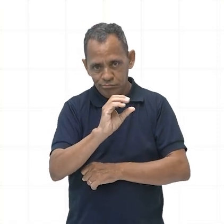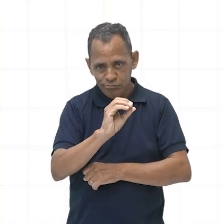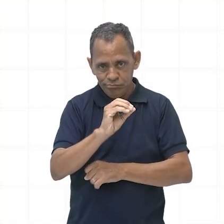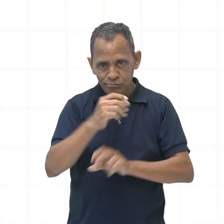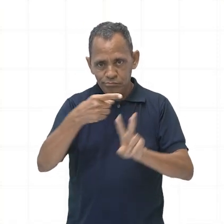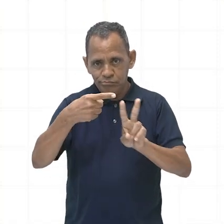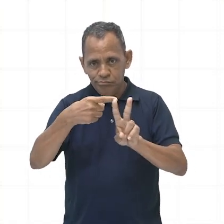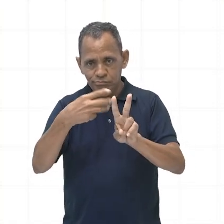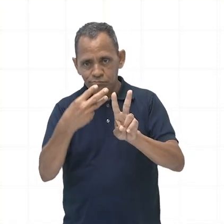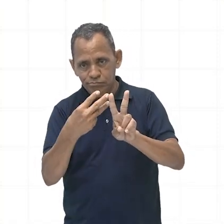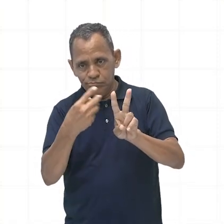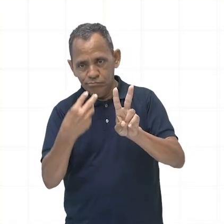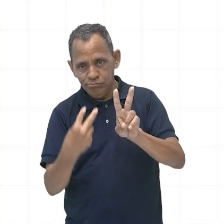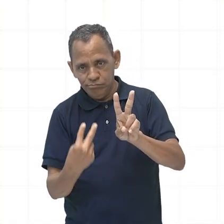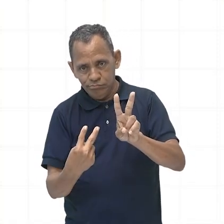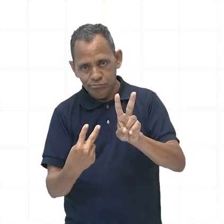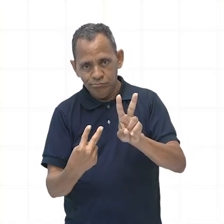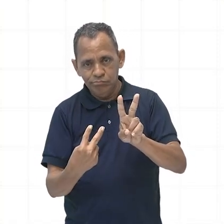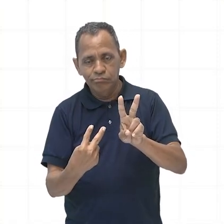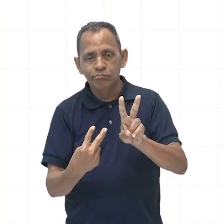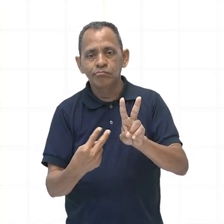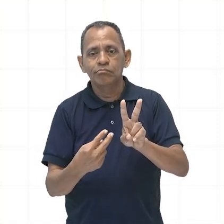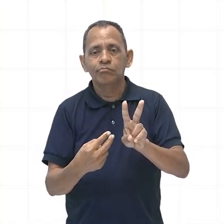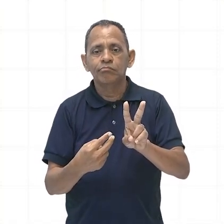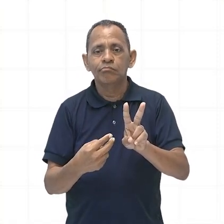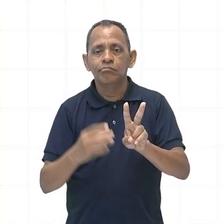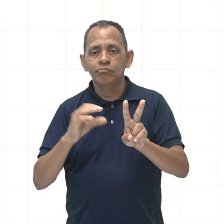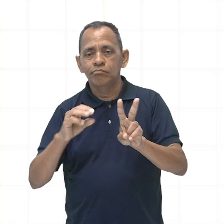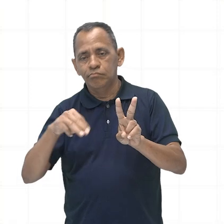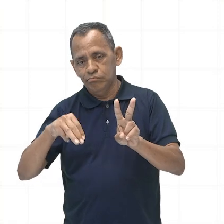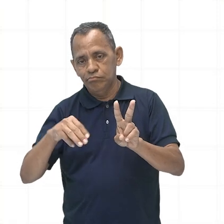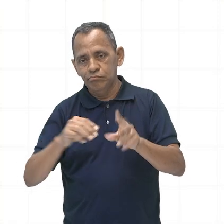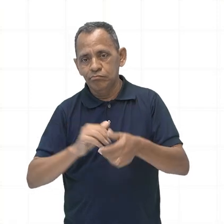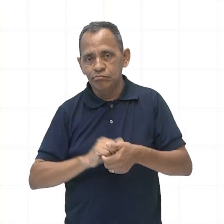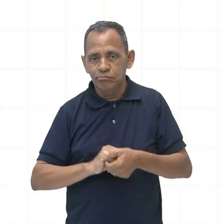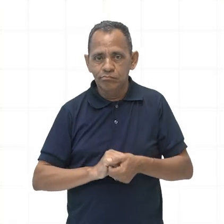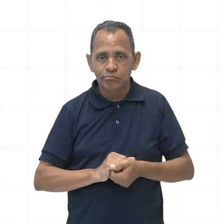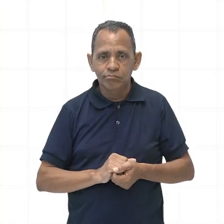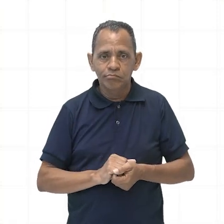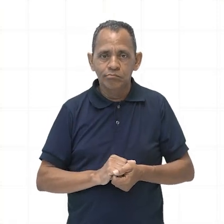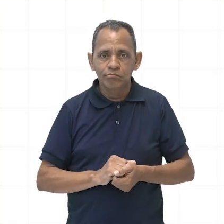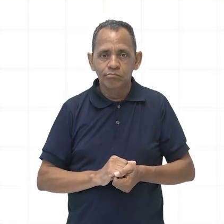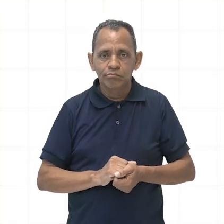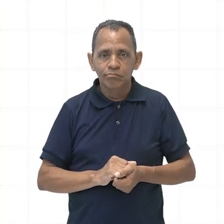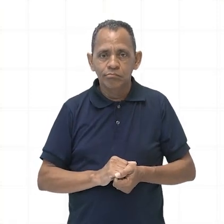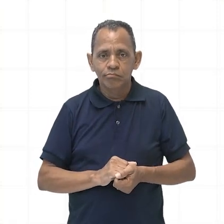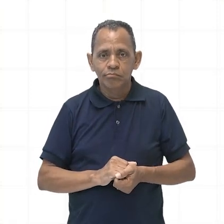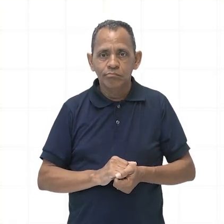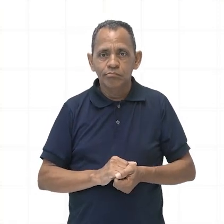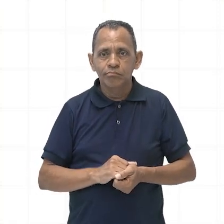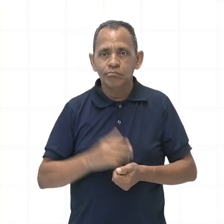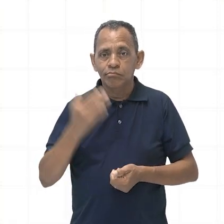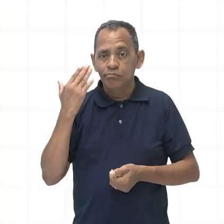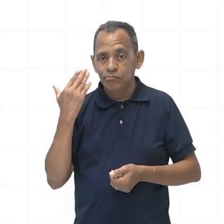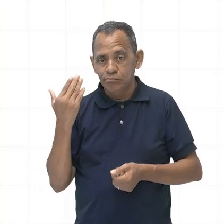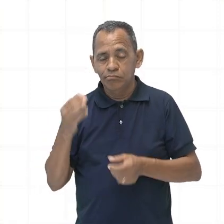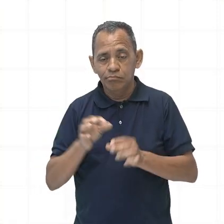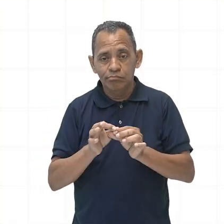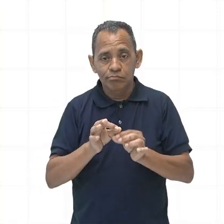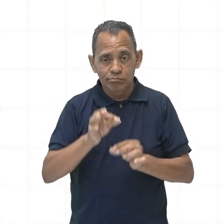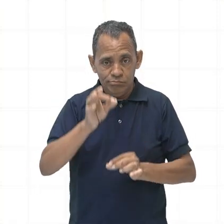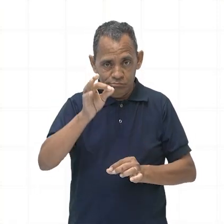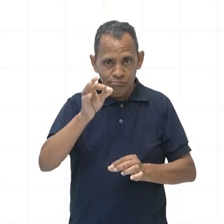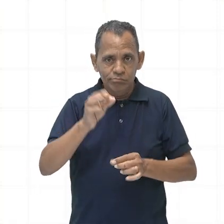raiz quadrada de 3 só, né, centímetros, né? Então, isso quer dizer que essa altura aqui, olha